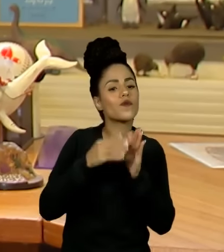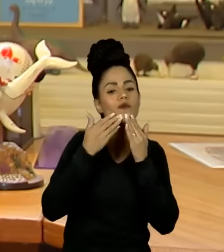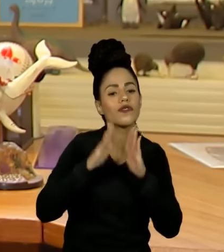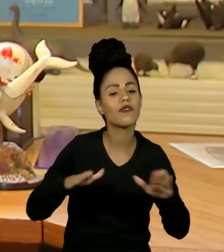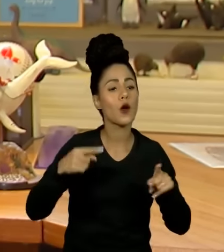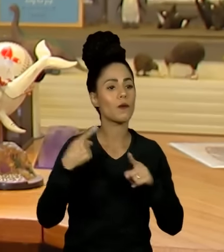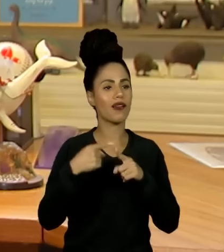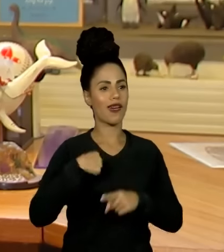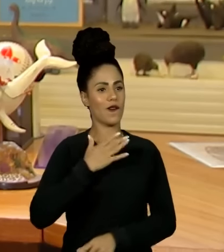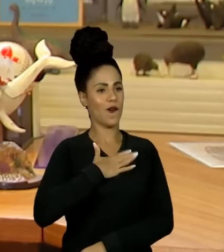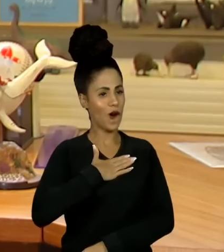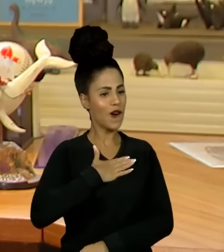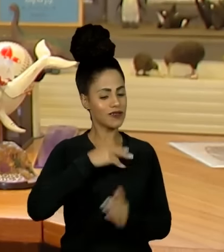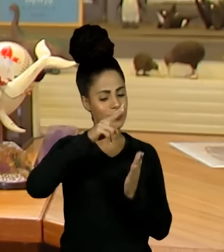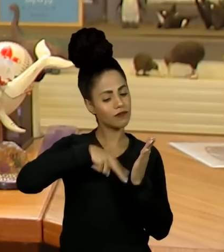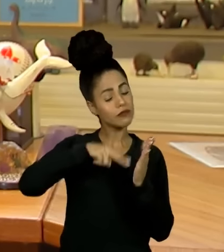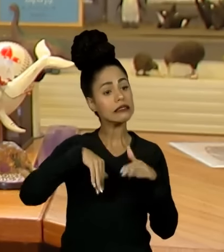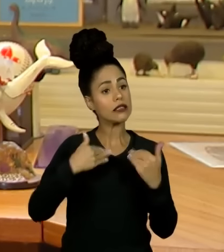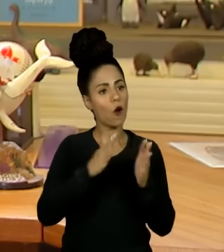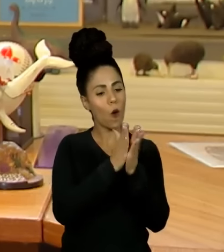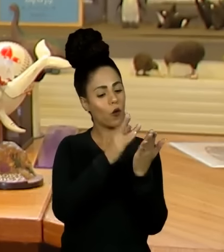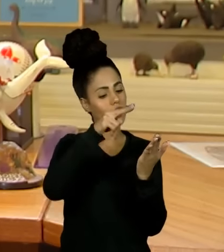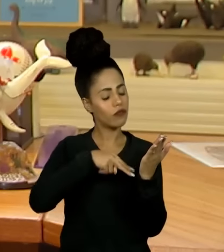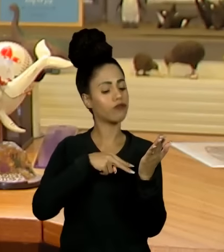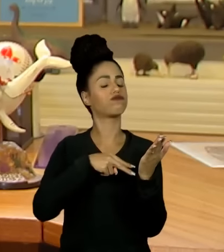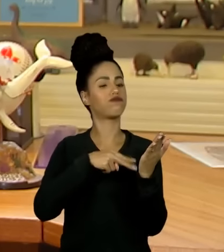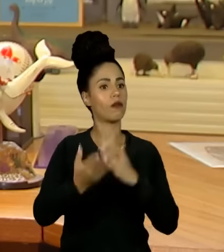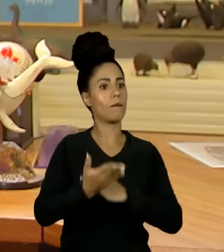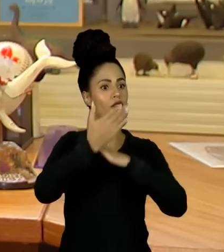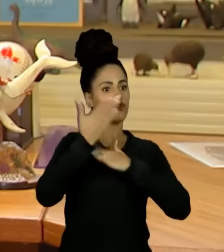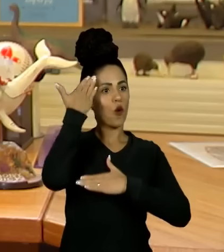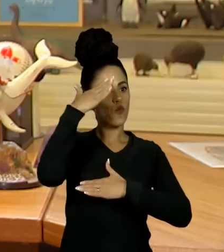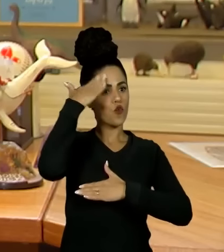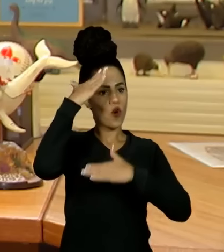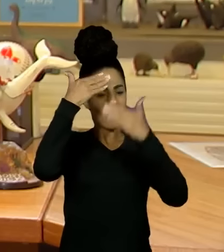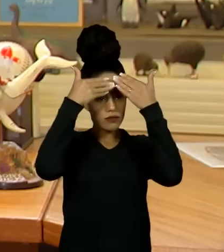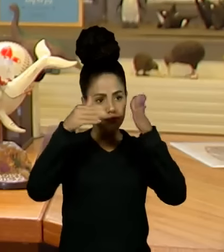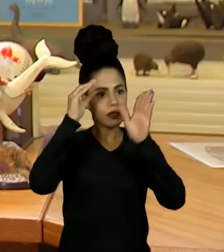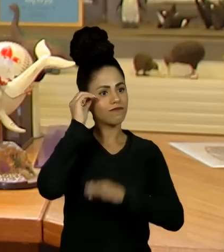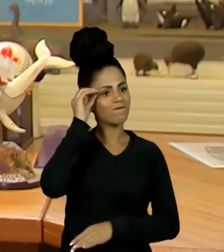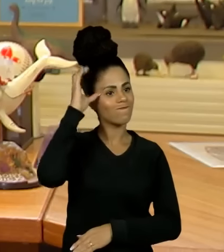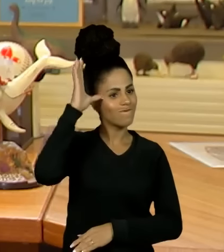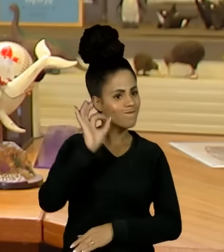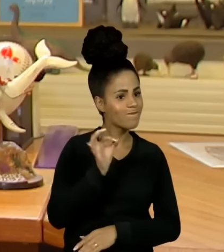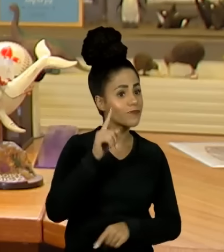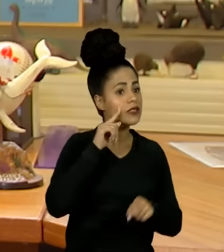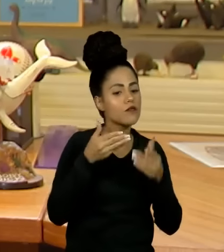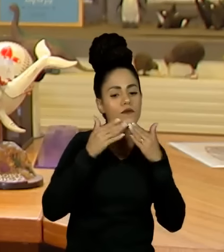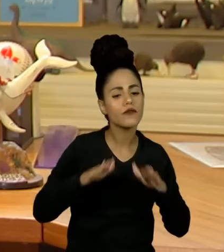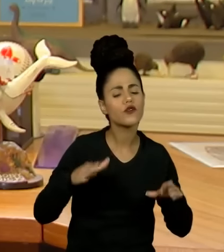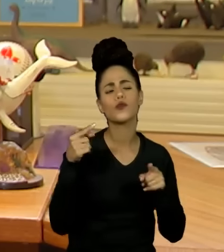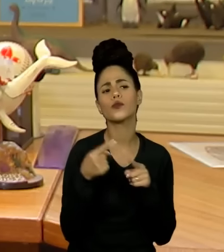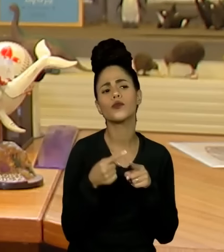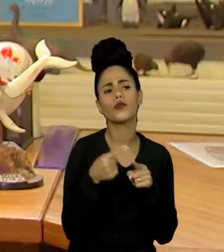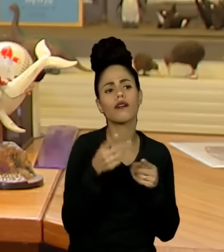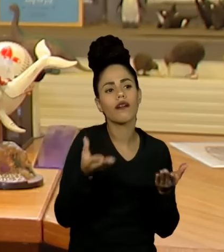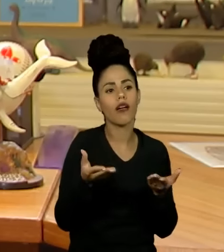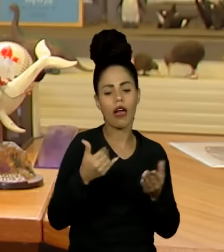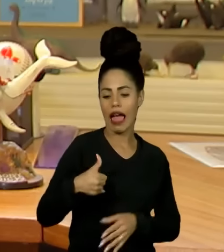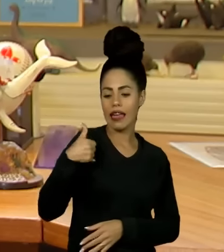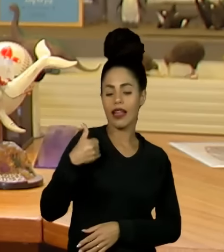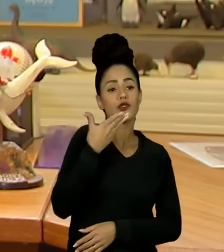gostei muito de ler, então para mim os livros salvaram a minha vida em muitos aspectos. E infantil porque eu acho que não tem idade